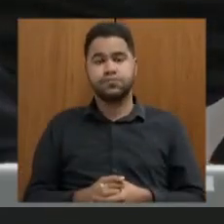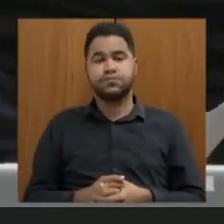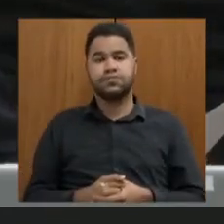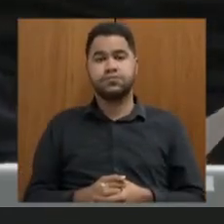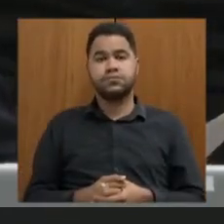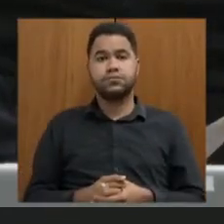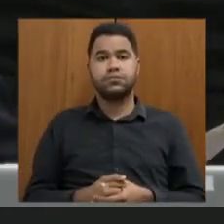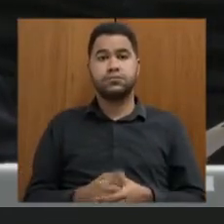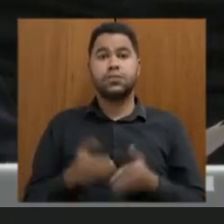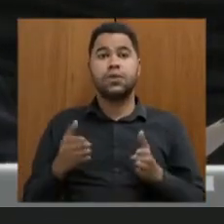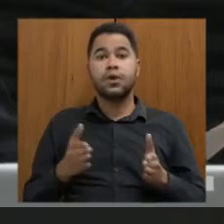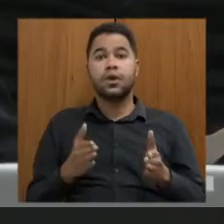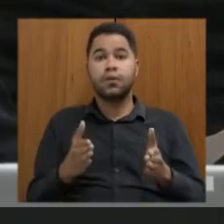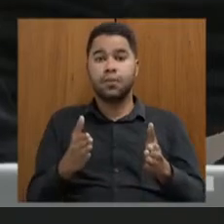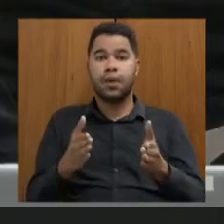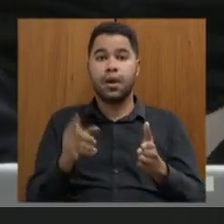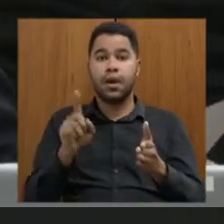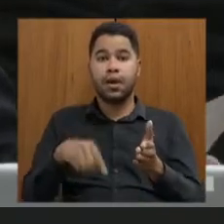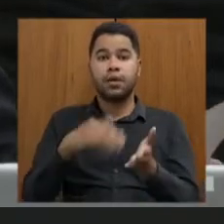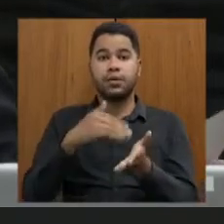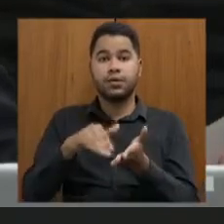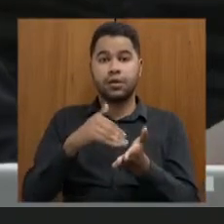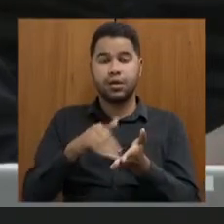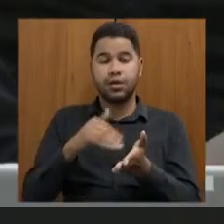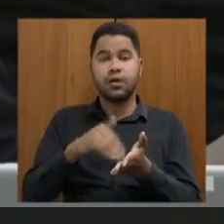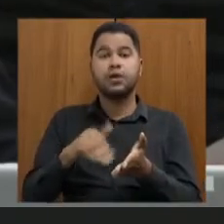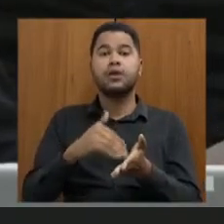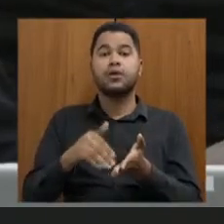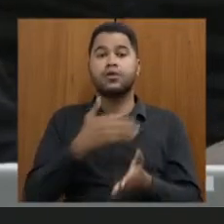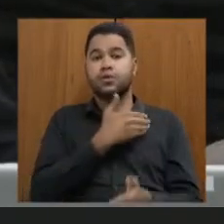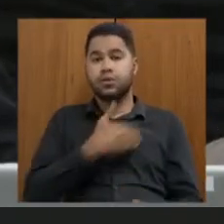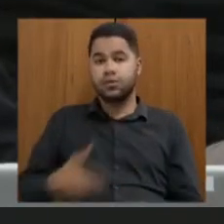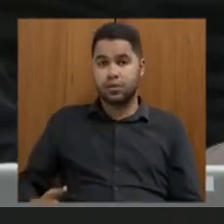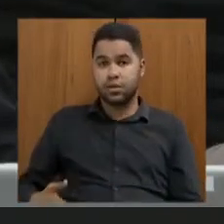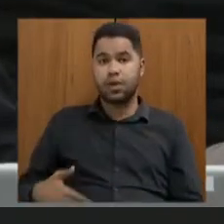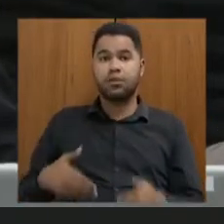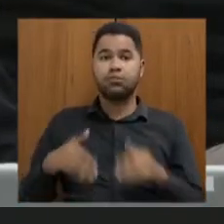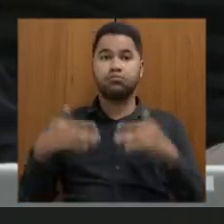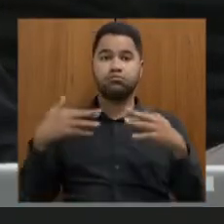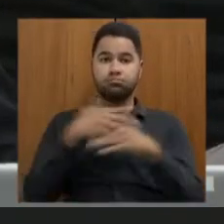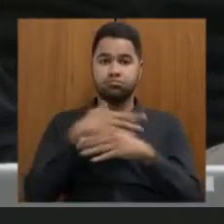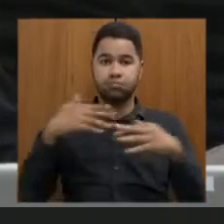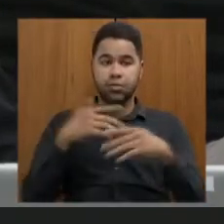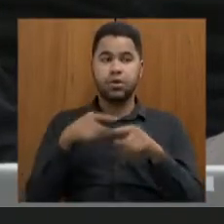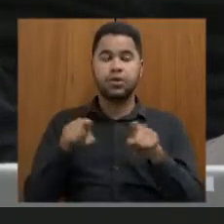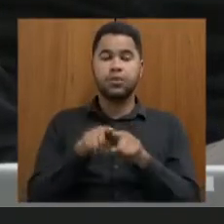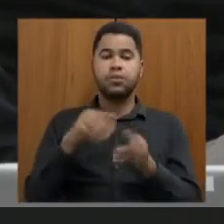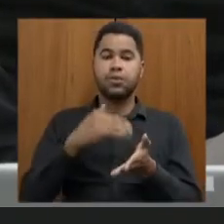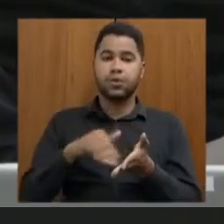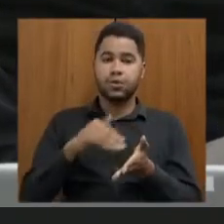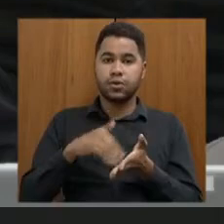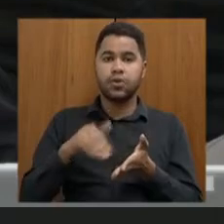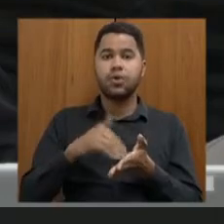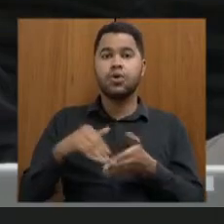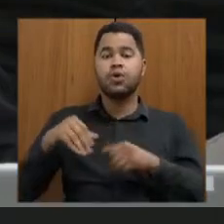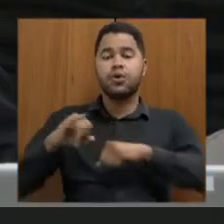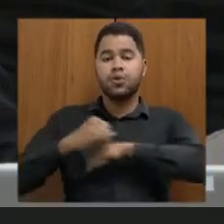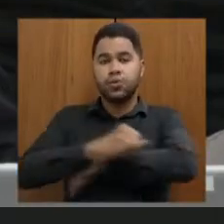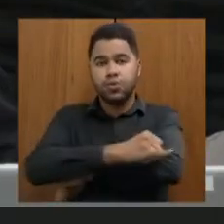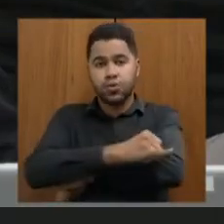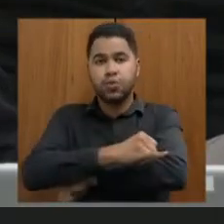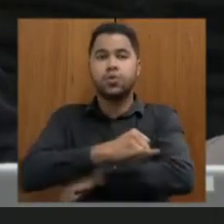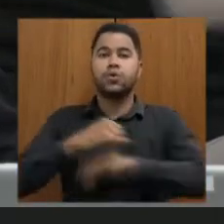seja encaminhada à secretaria de estado de infraestrutura e mobilidade também para o secretário de estado de infraestrutura e mobilidade